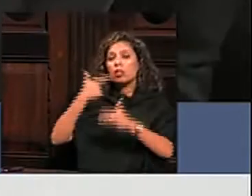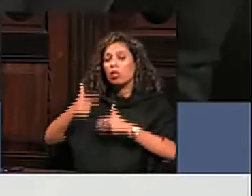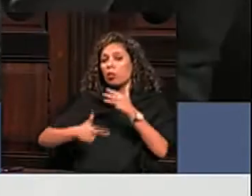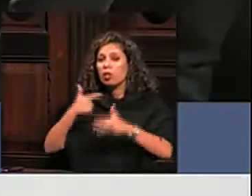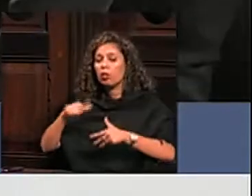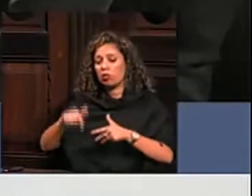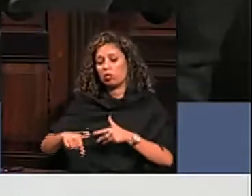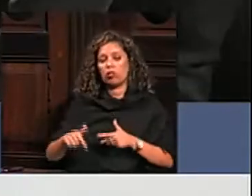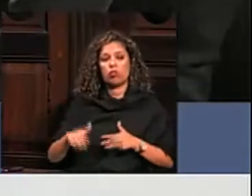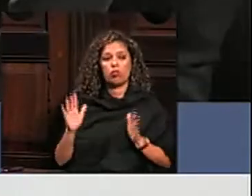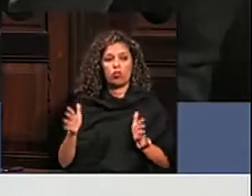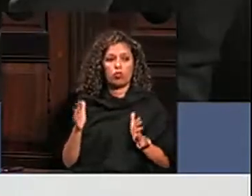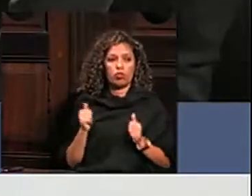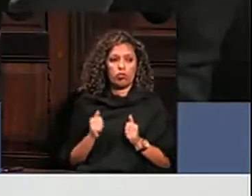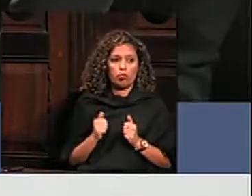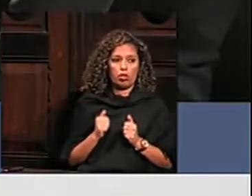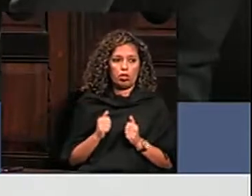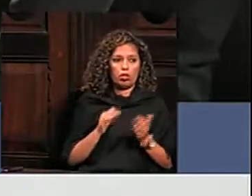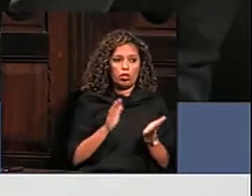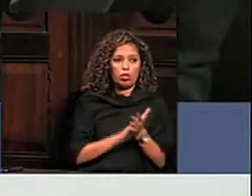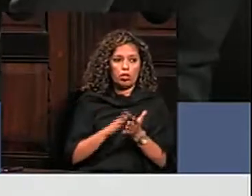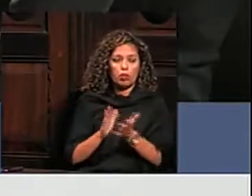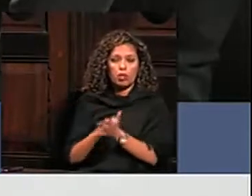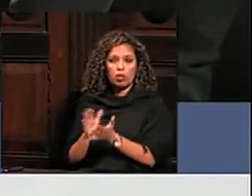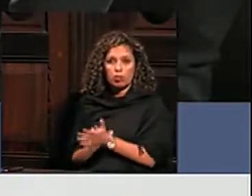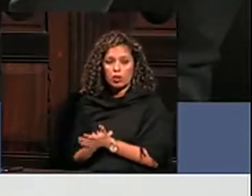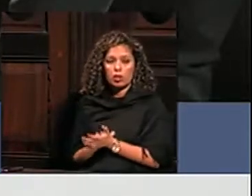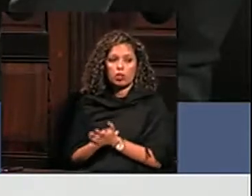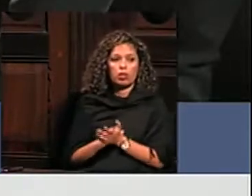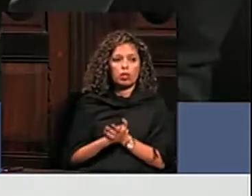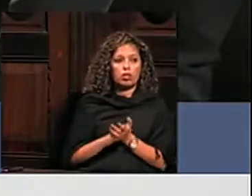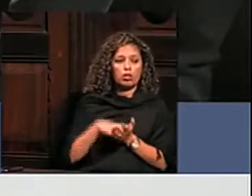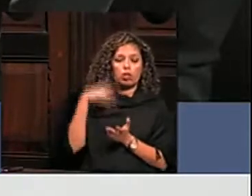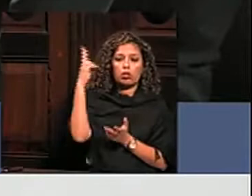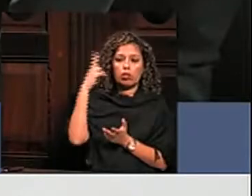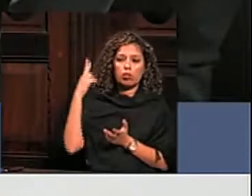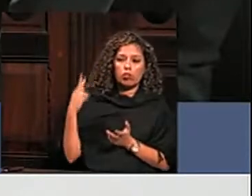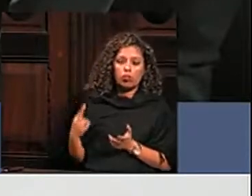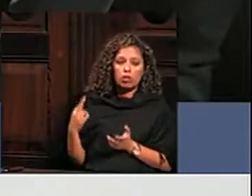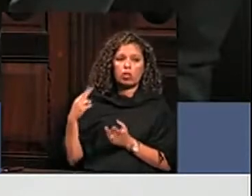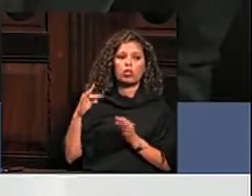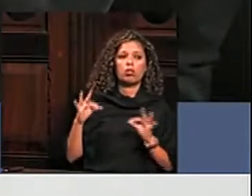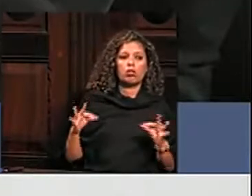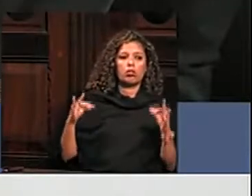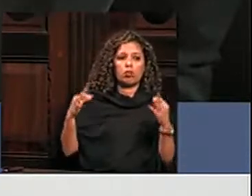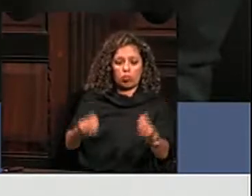mil votos. E parabenizo a vereadora Rosa Fernandes pela competência de ter elegido seu filho.